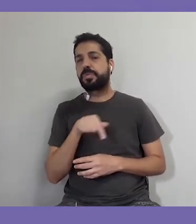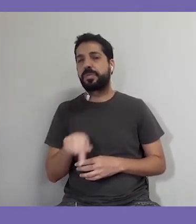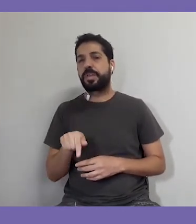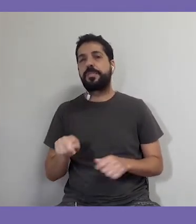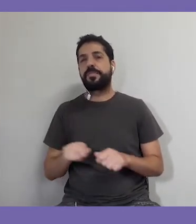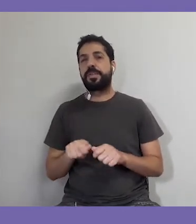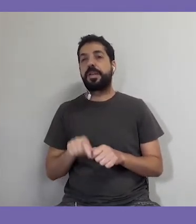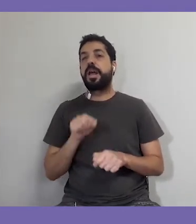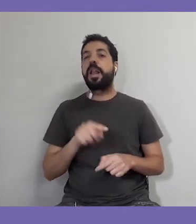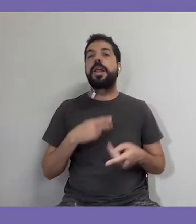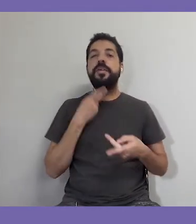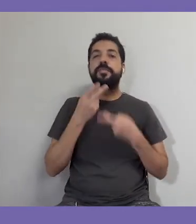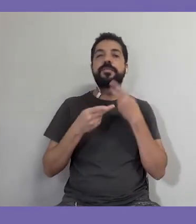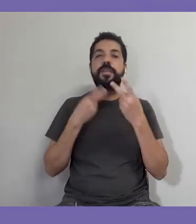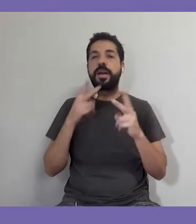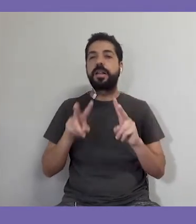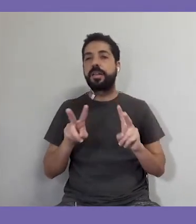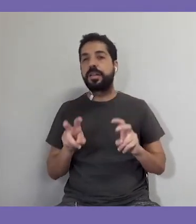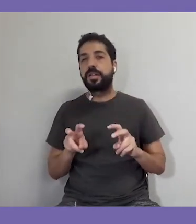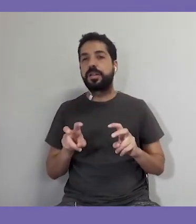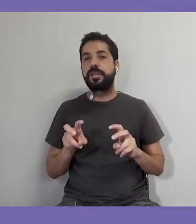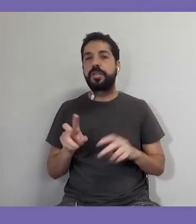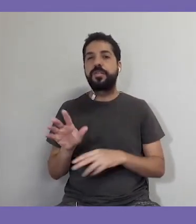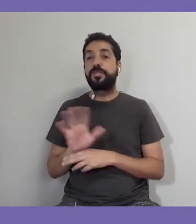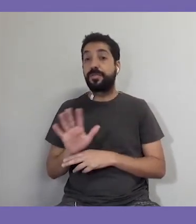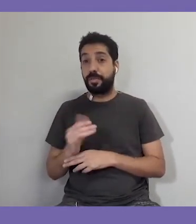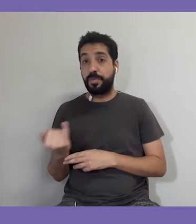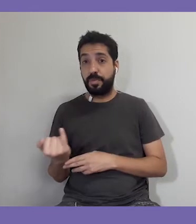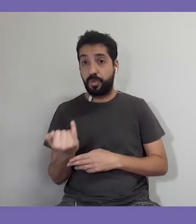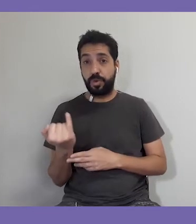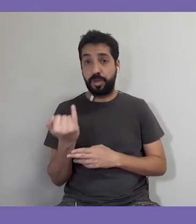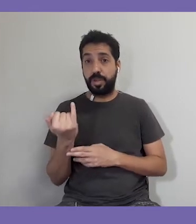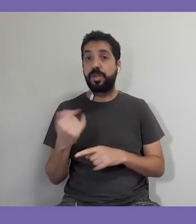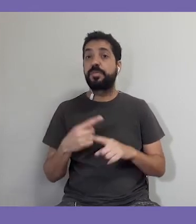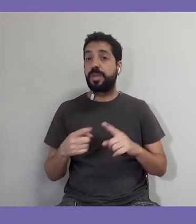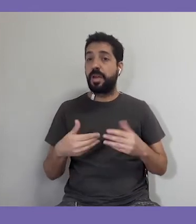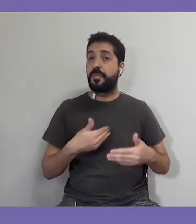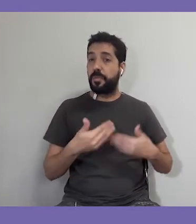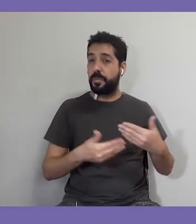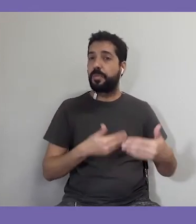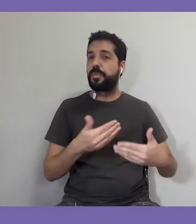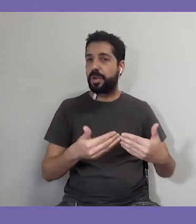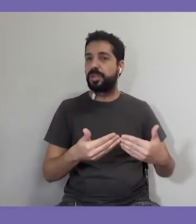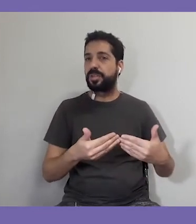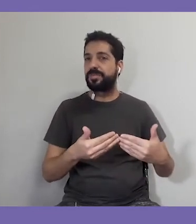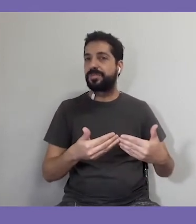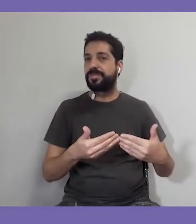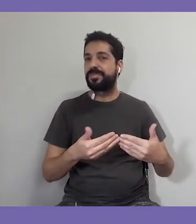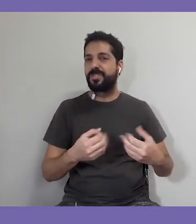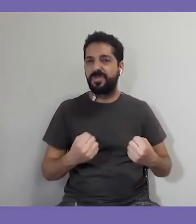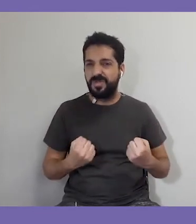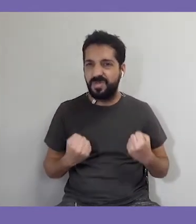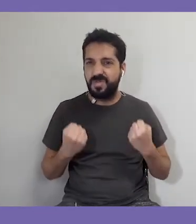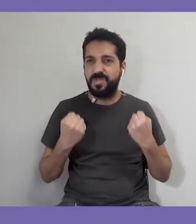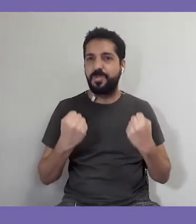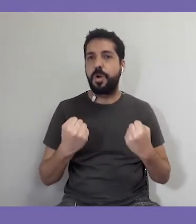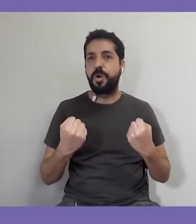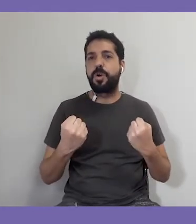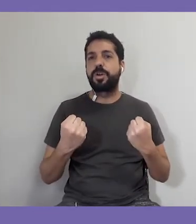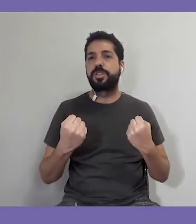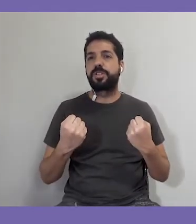chama Noir Blue, e ela fala que considera o filme muito importante, mas também foi um processo